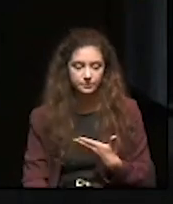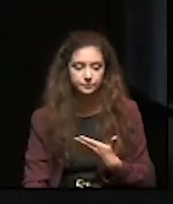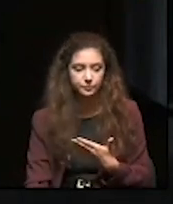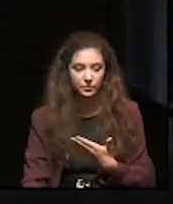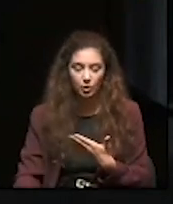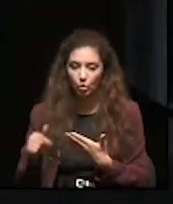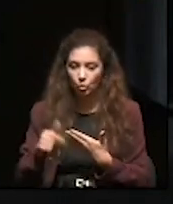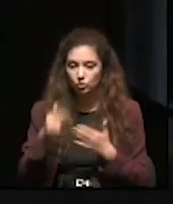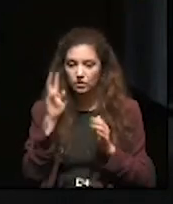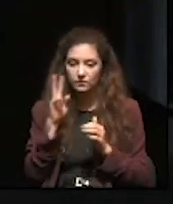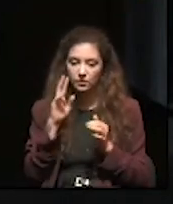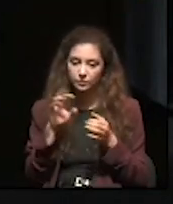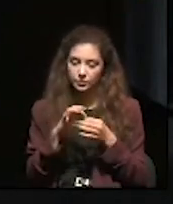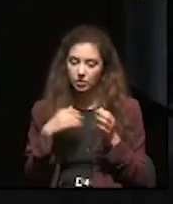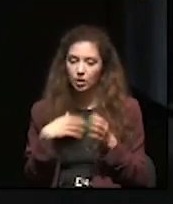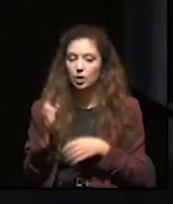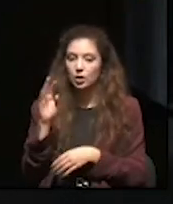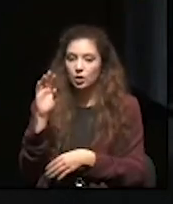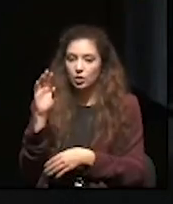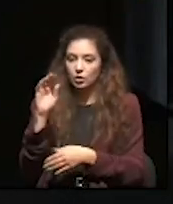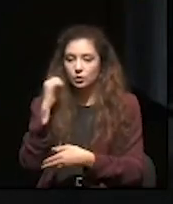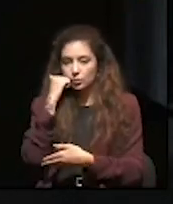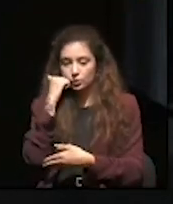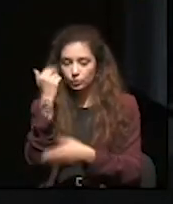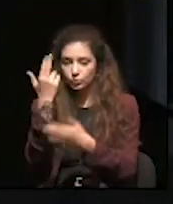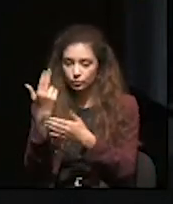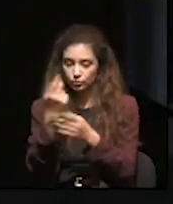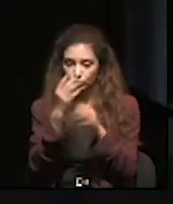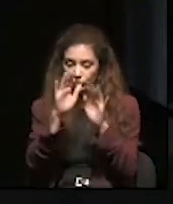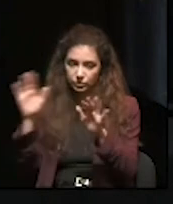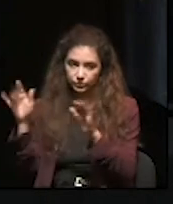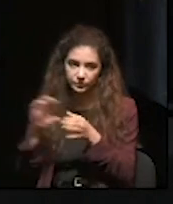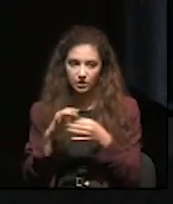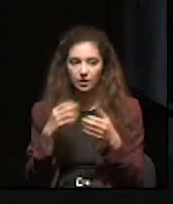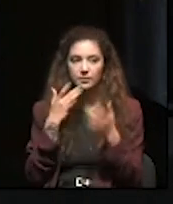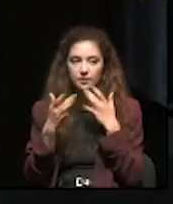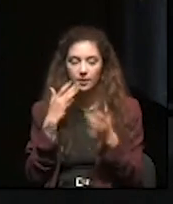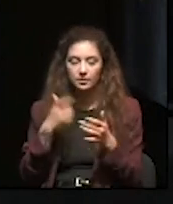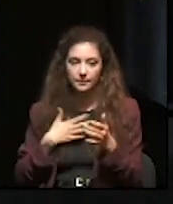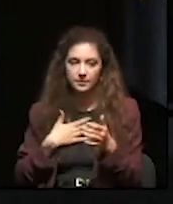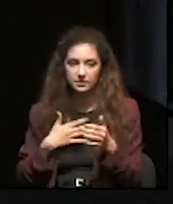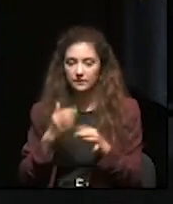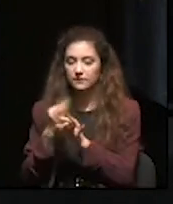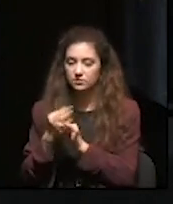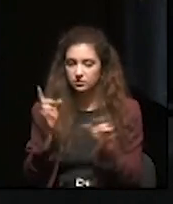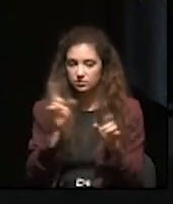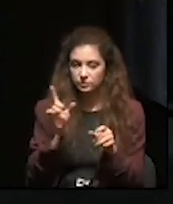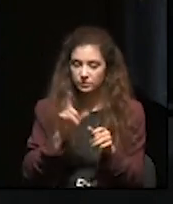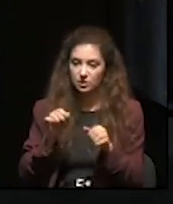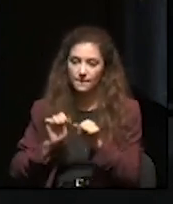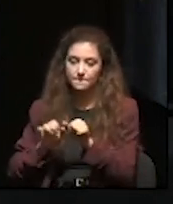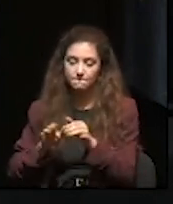Só hoje reconhecemos o valor dos nossos museus, das nossas coletividades, dos nossos teatros e empresas, das festas de Lisboa e das